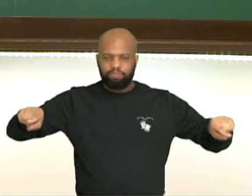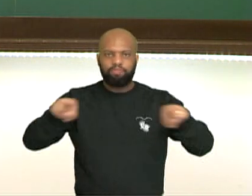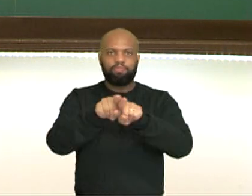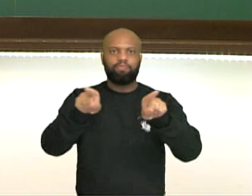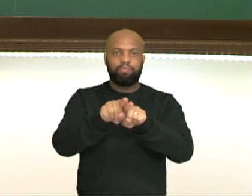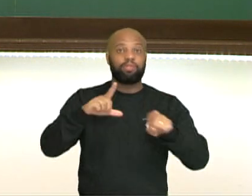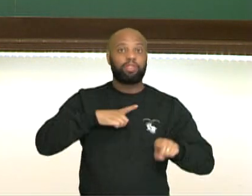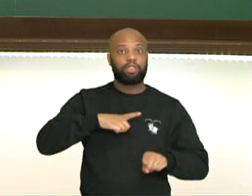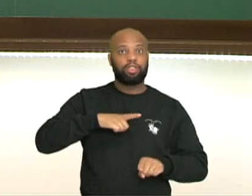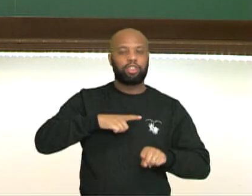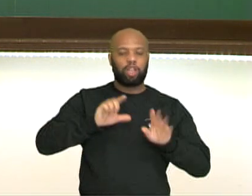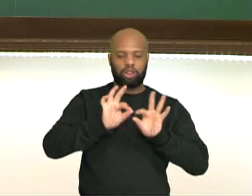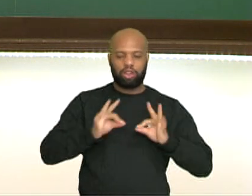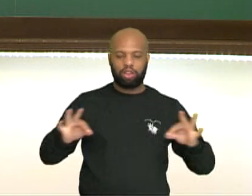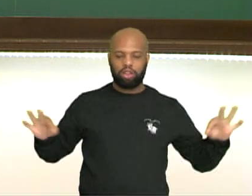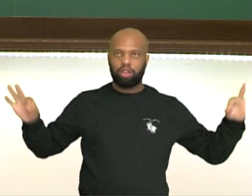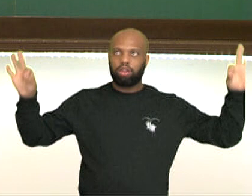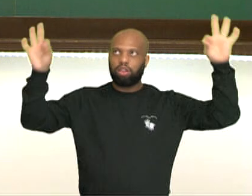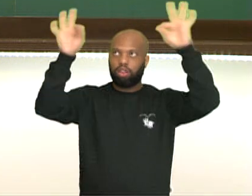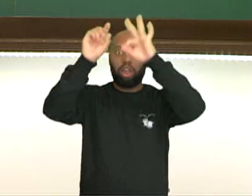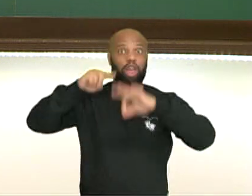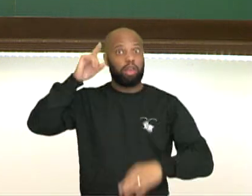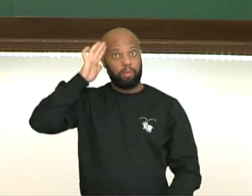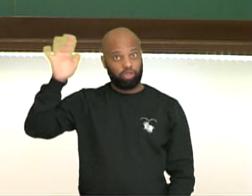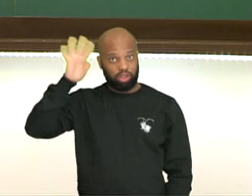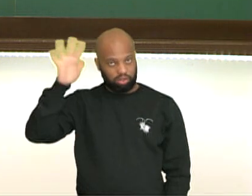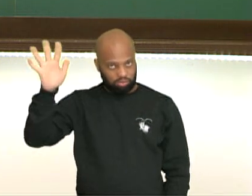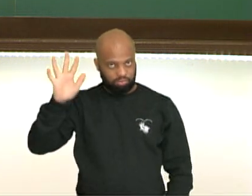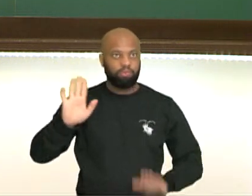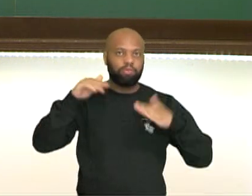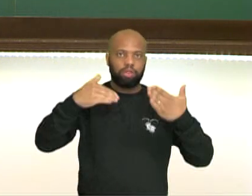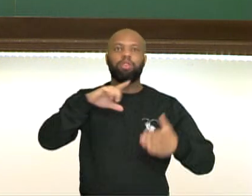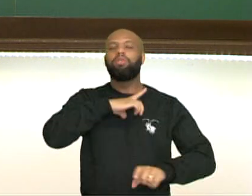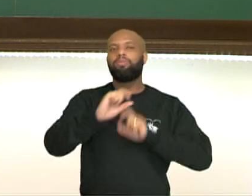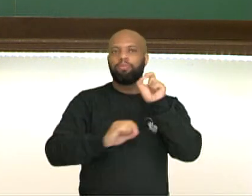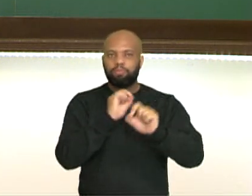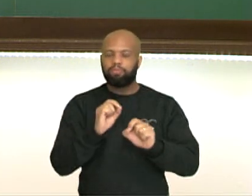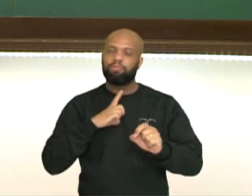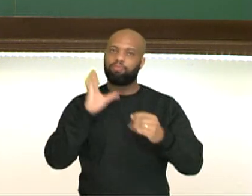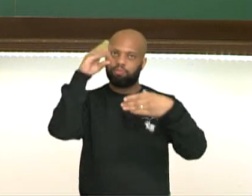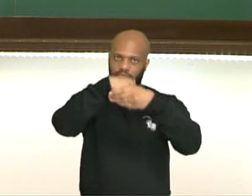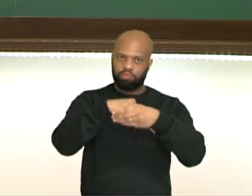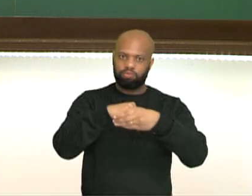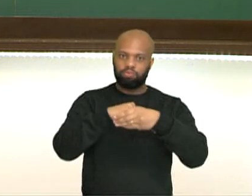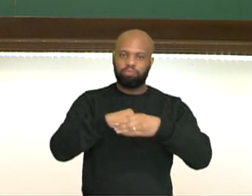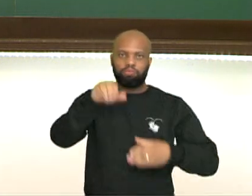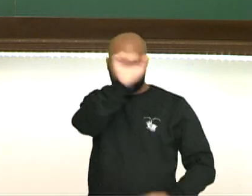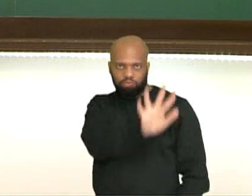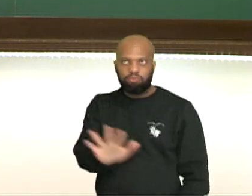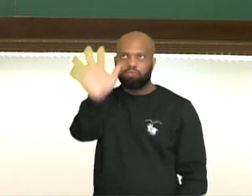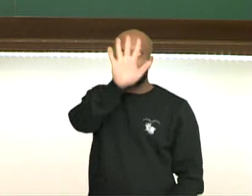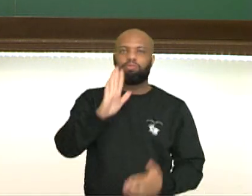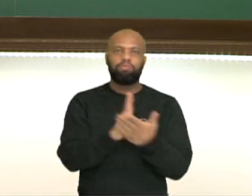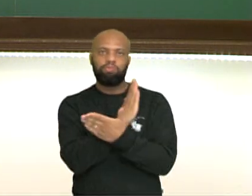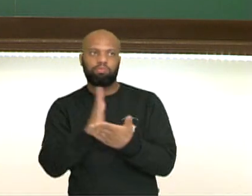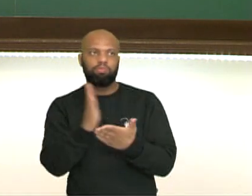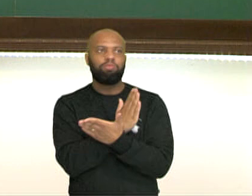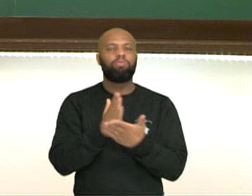linha imaginária, chamada fronteira, onde se estabelecem ali dentro algumas